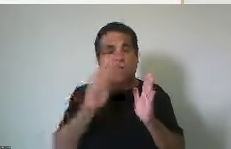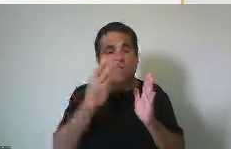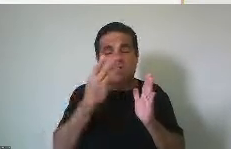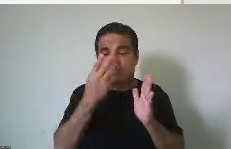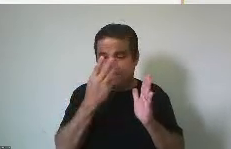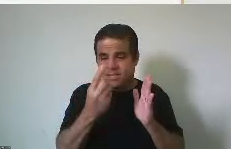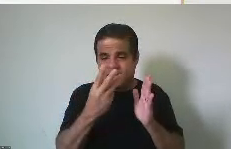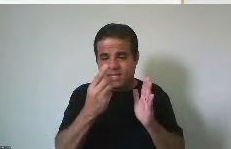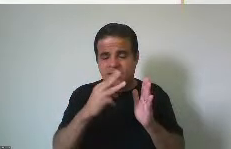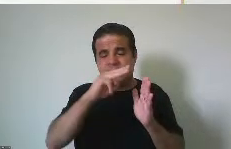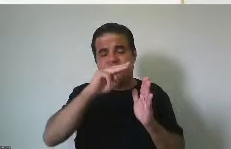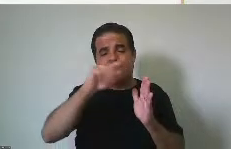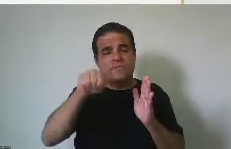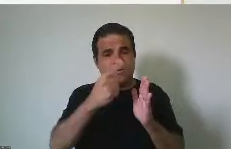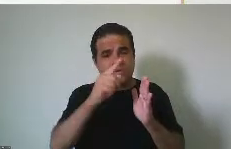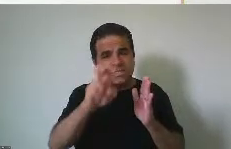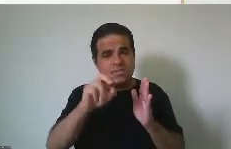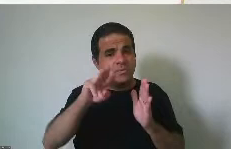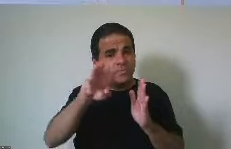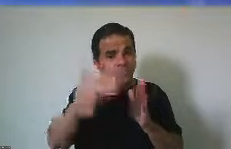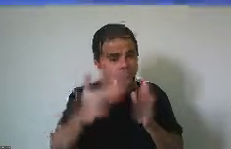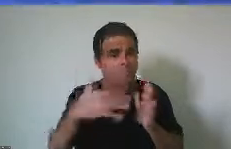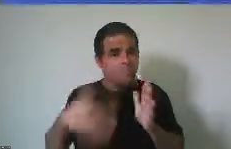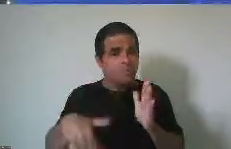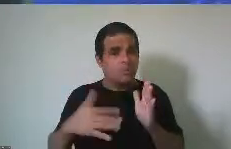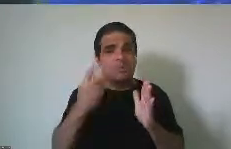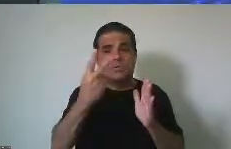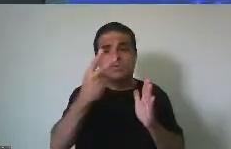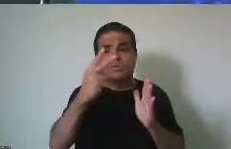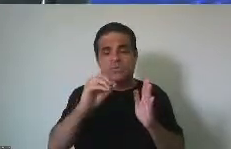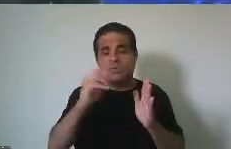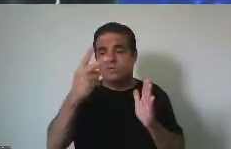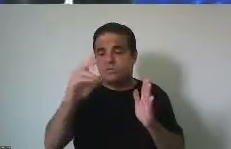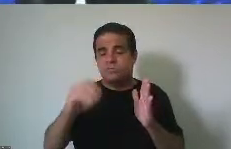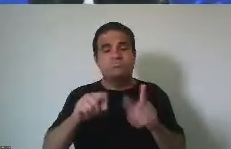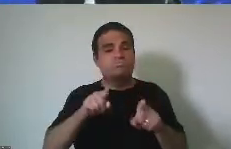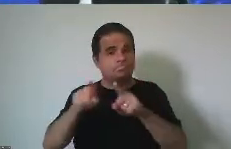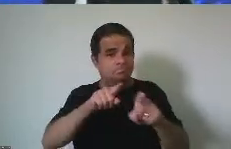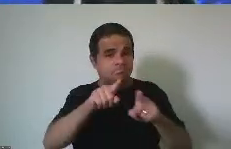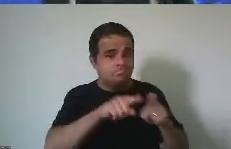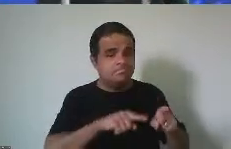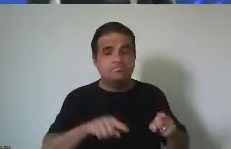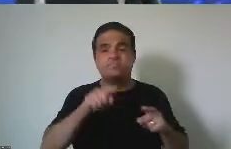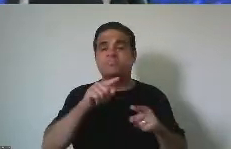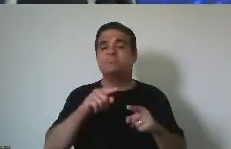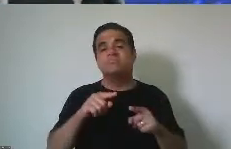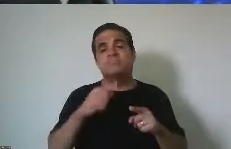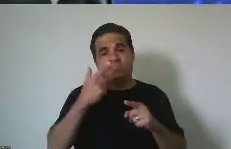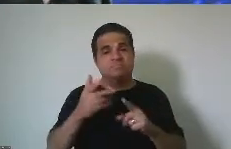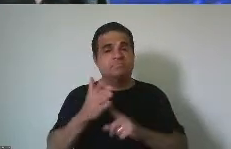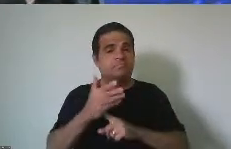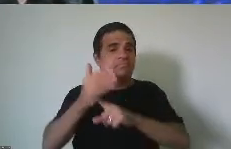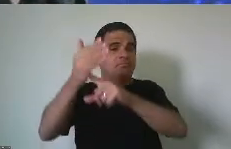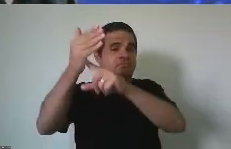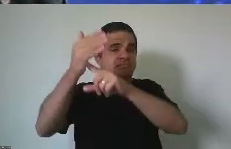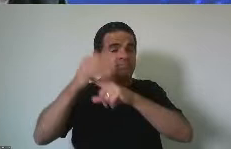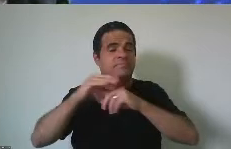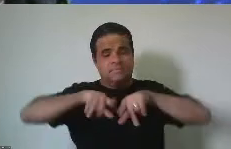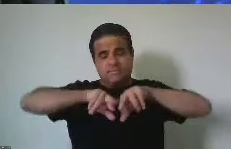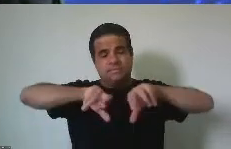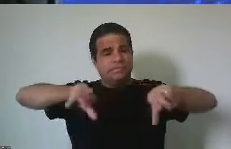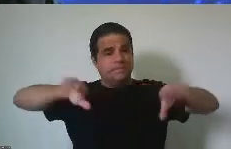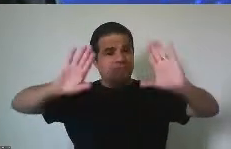2020 e tá querendo projetar 5 quando falamos de tecnologias diferentes